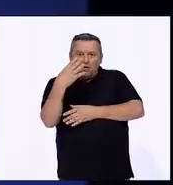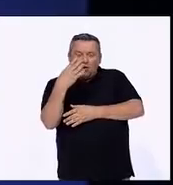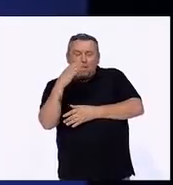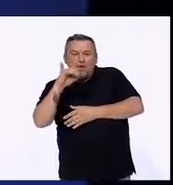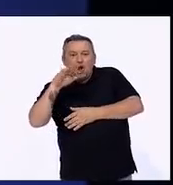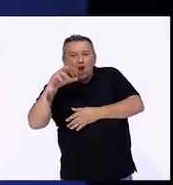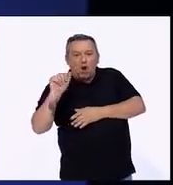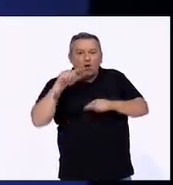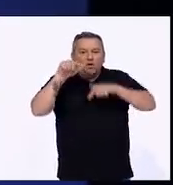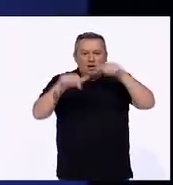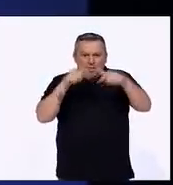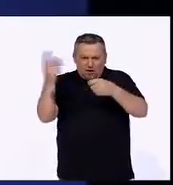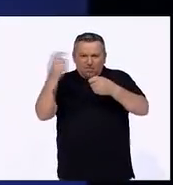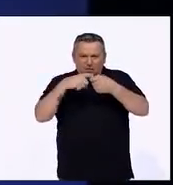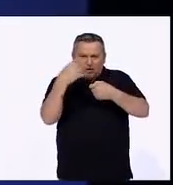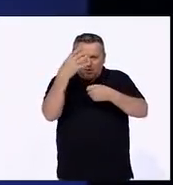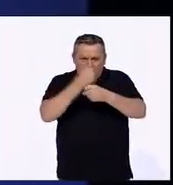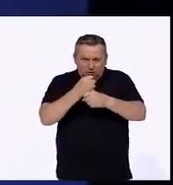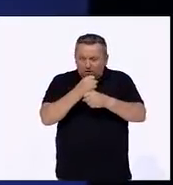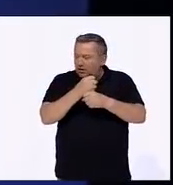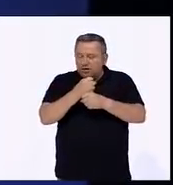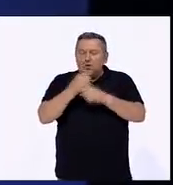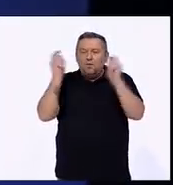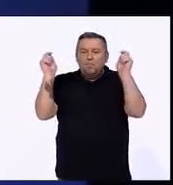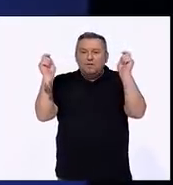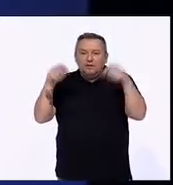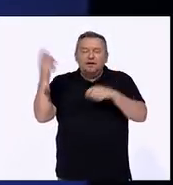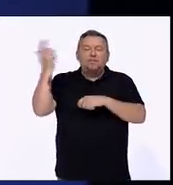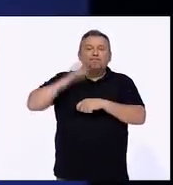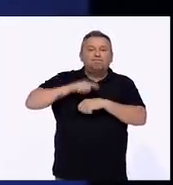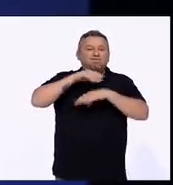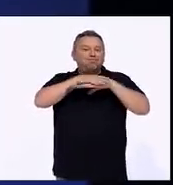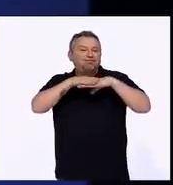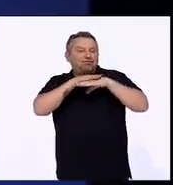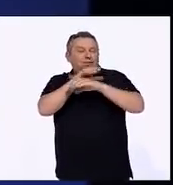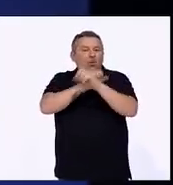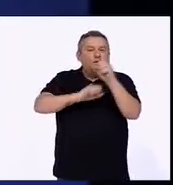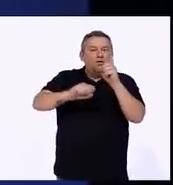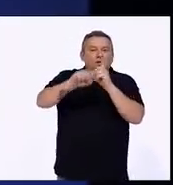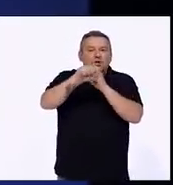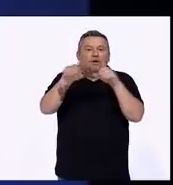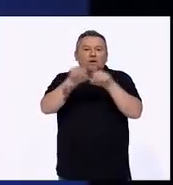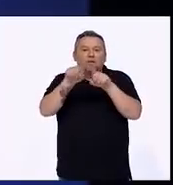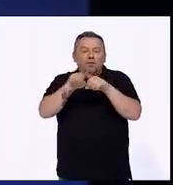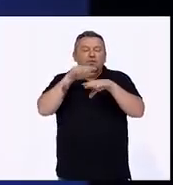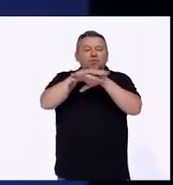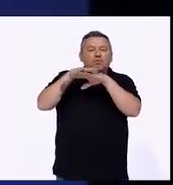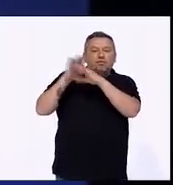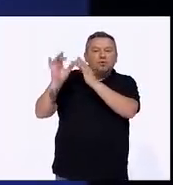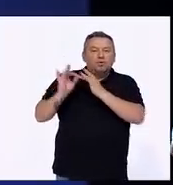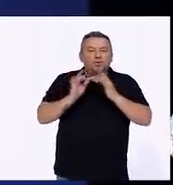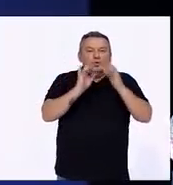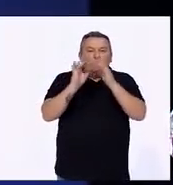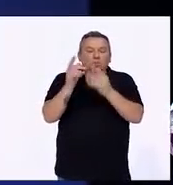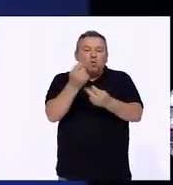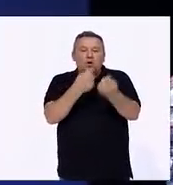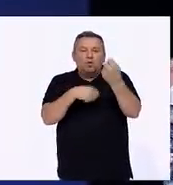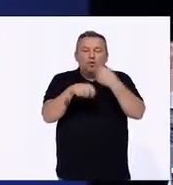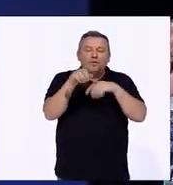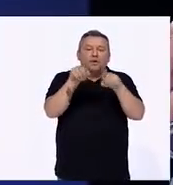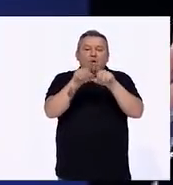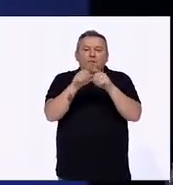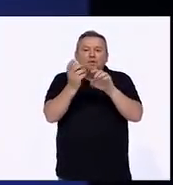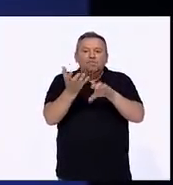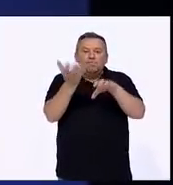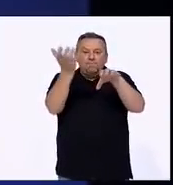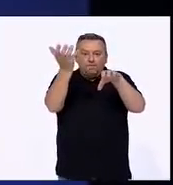dedos. É preciso ter capacidade de diálogo com a sociedade, com os setores importantes da economia, com o Congresso Nacional, inclusive para